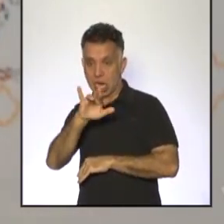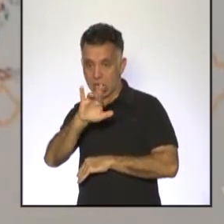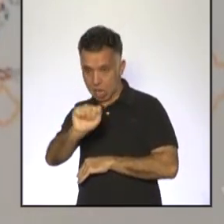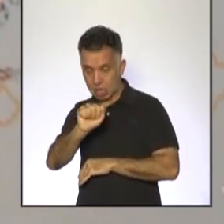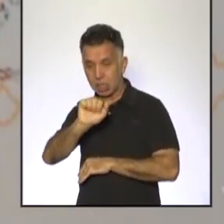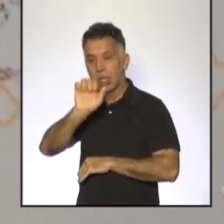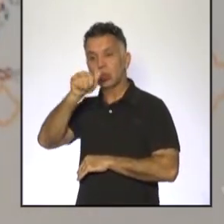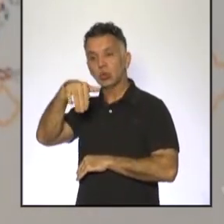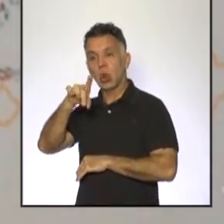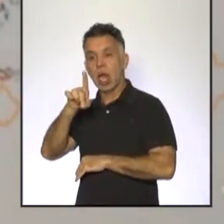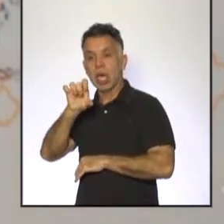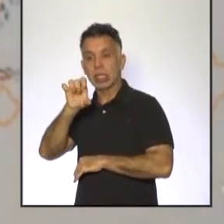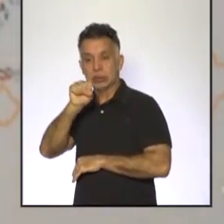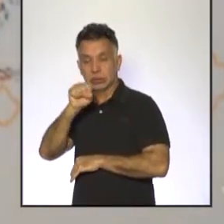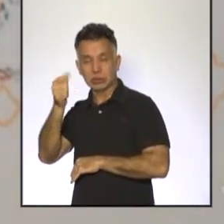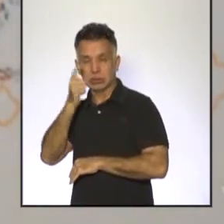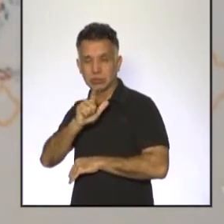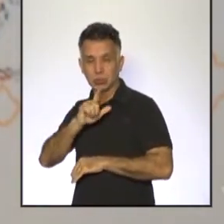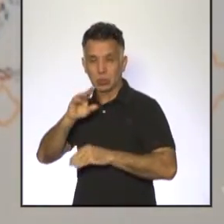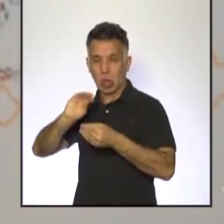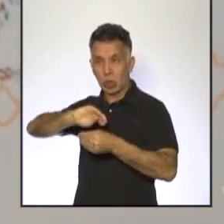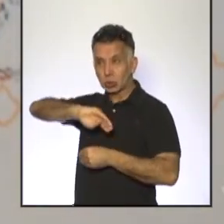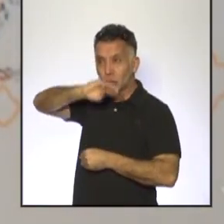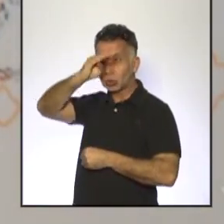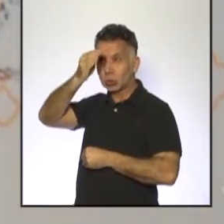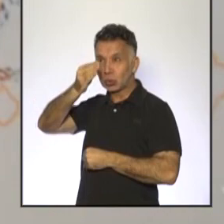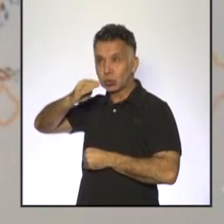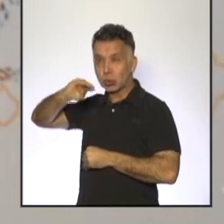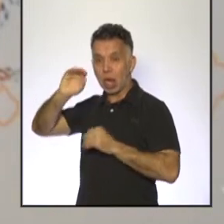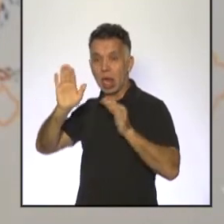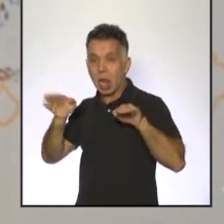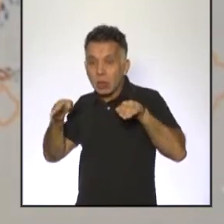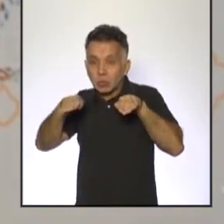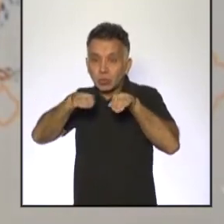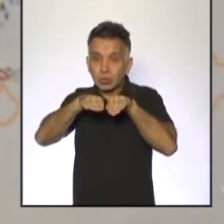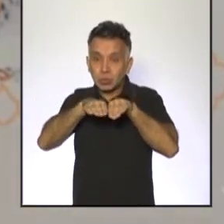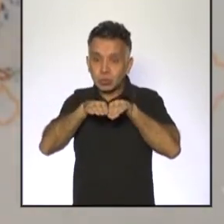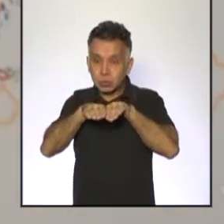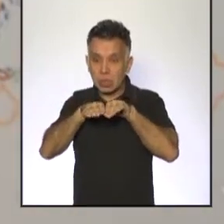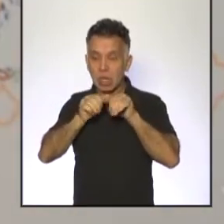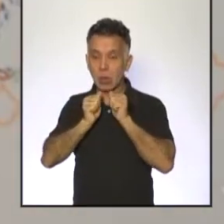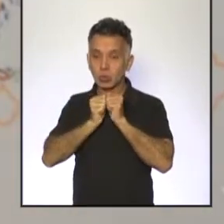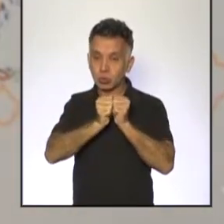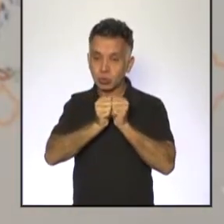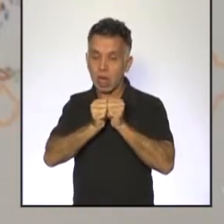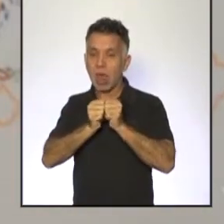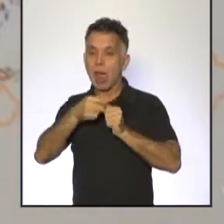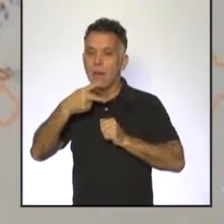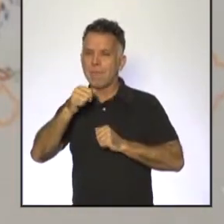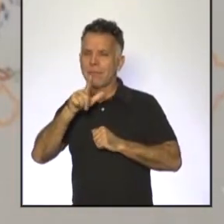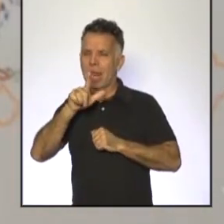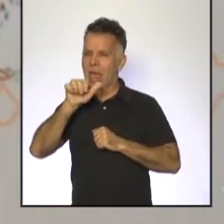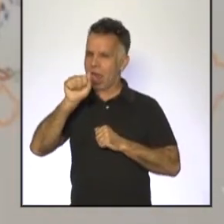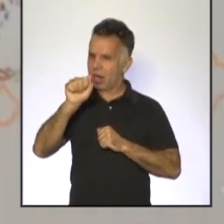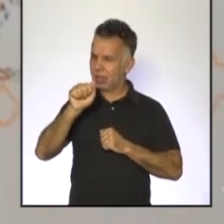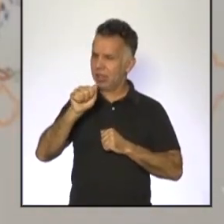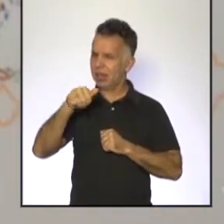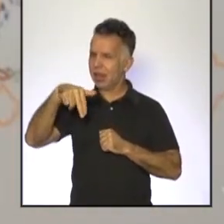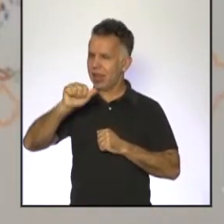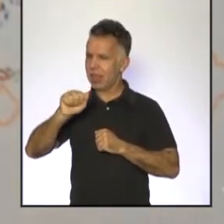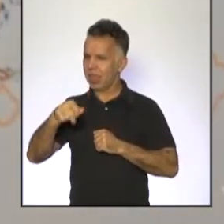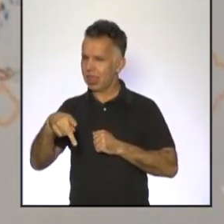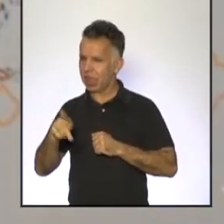pelo esforço compressivo no limite convergente entre a placa de Nazca e a placa sul-americana. Pronto.